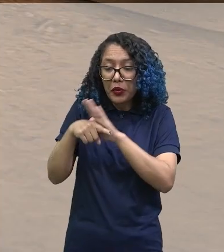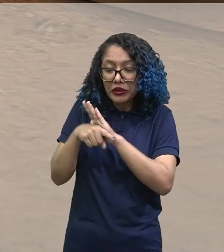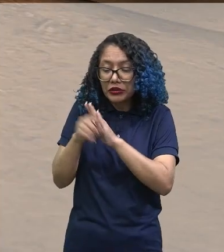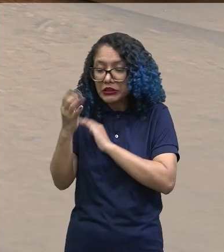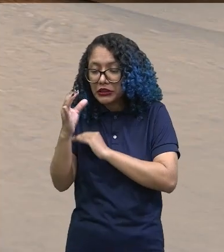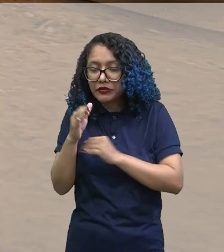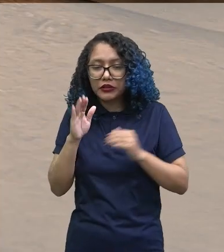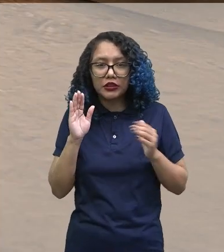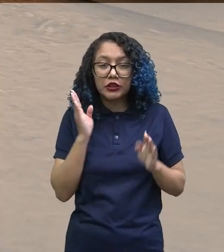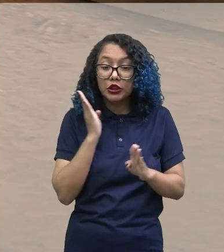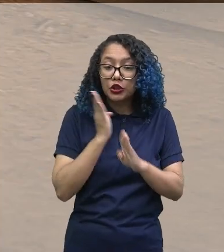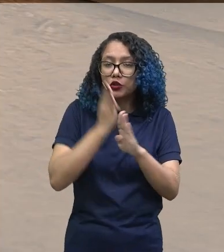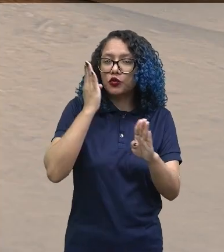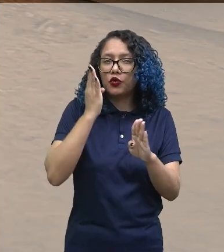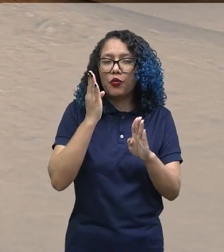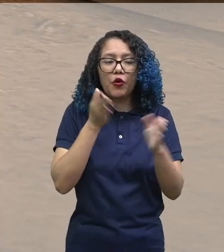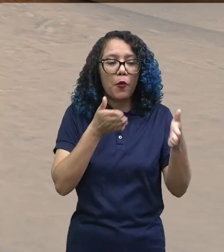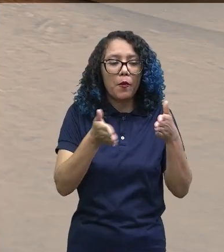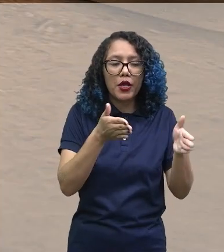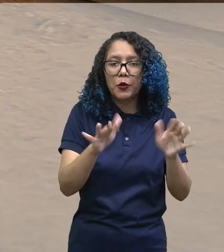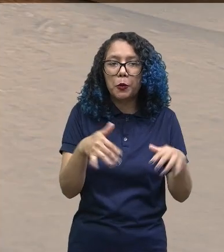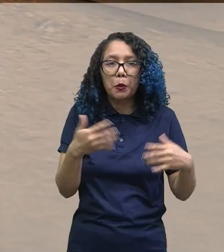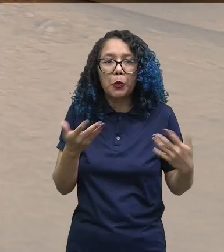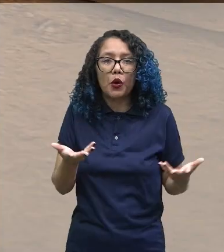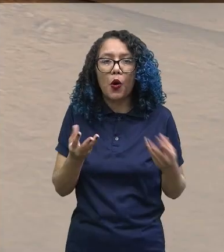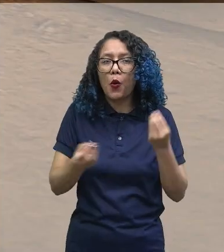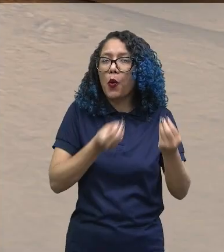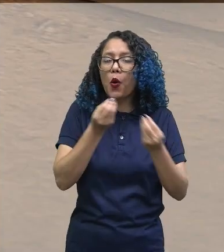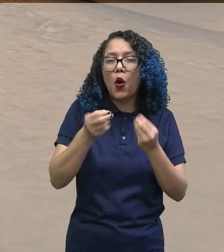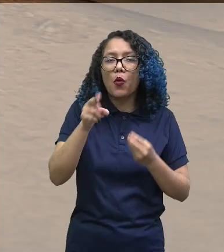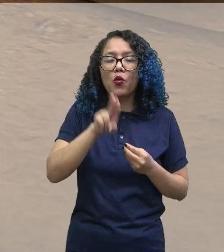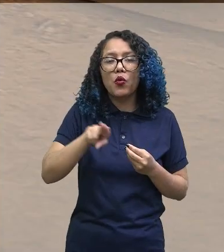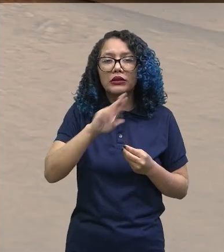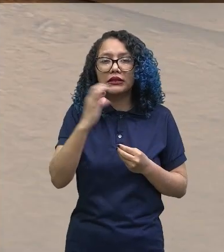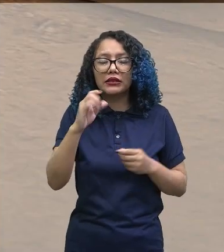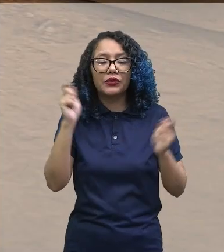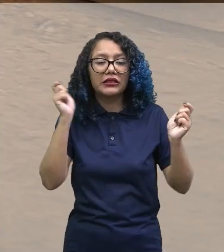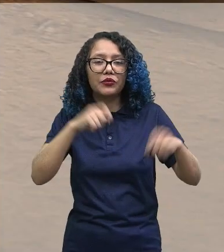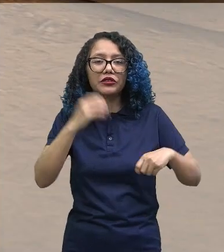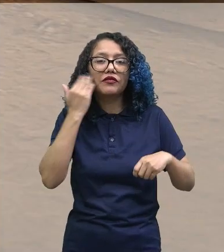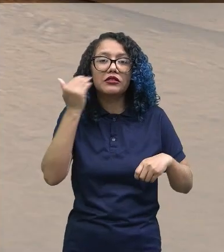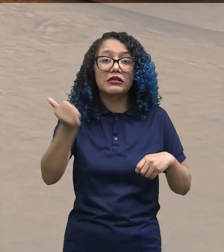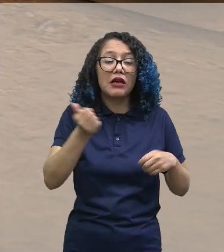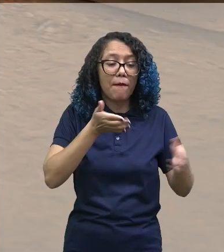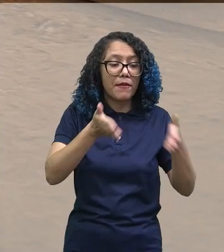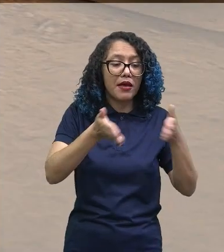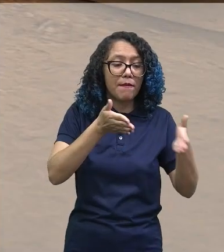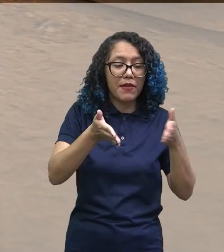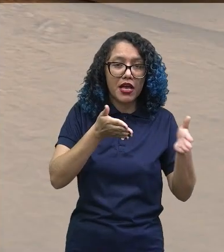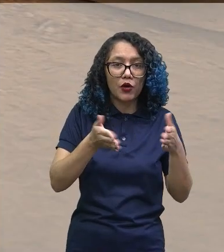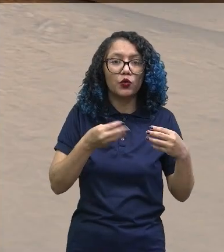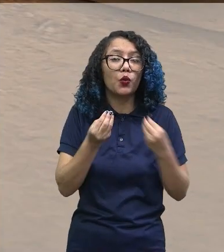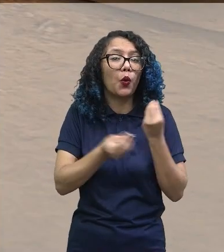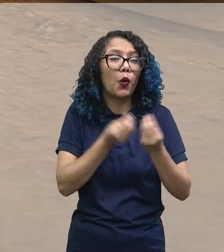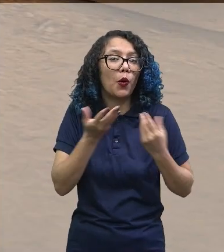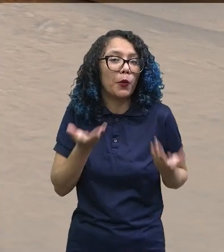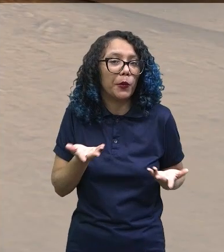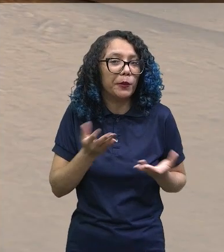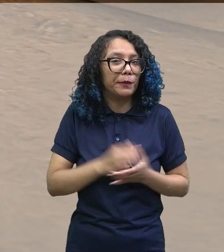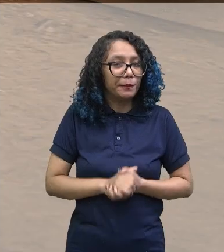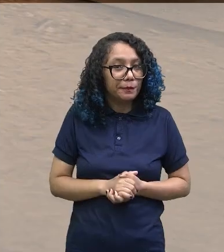descobriram a idade aí? Isso, como se utiliza da ciência, né, para uma descoberta tão importante, tá